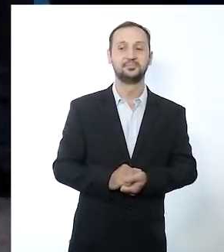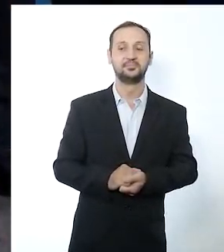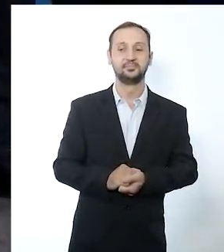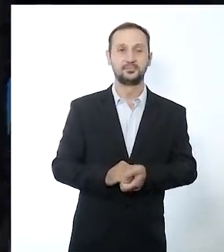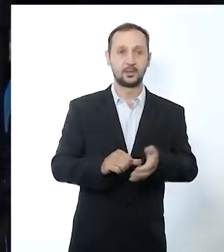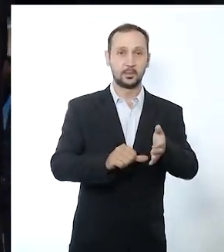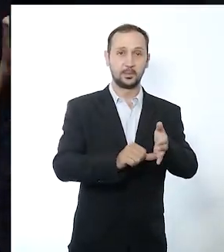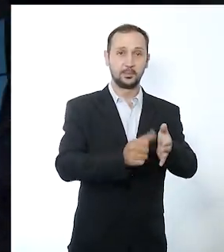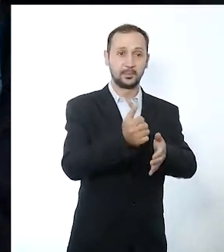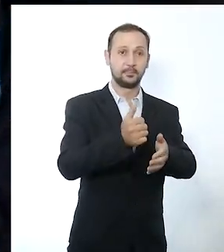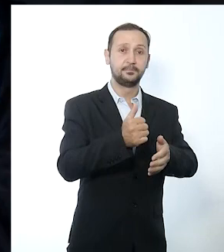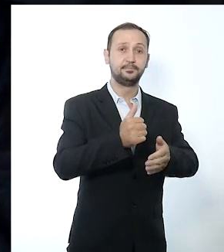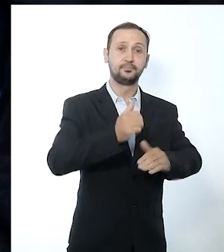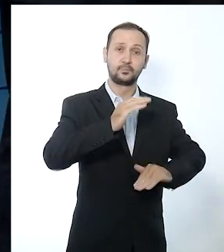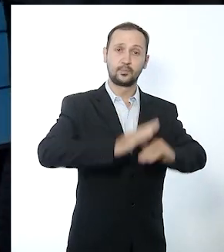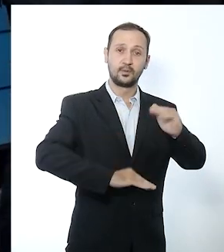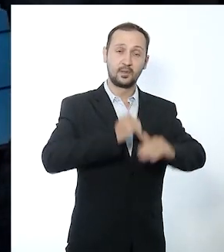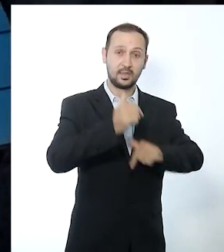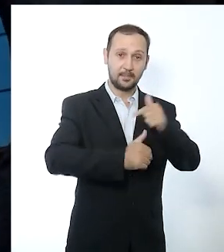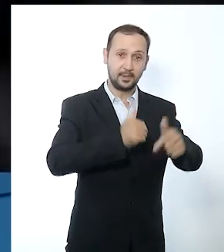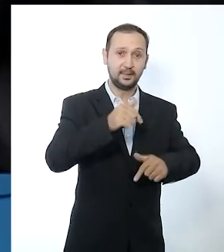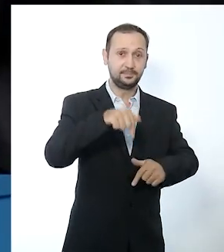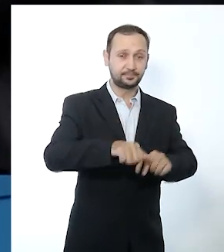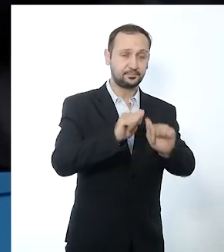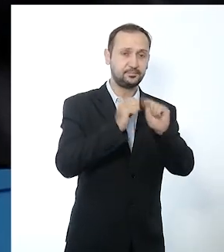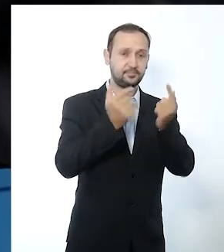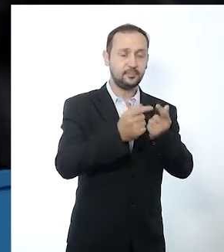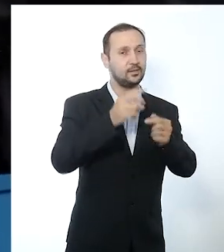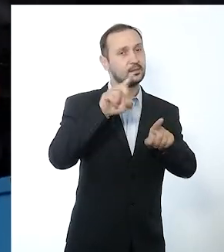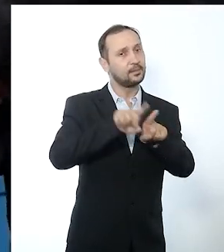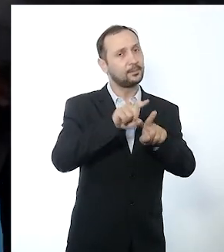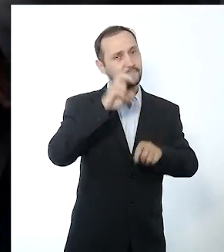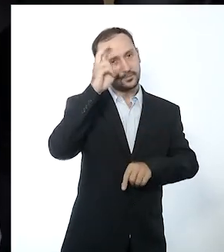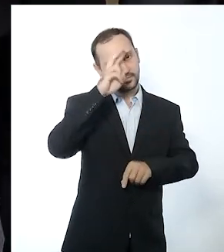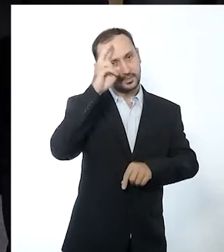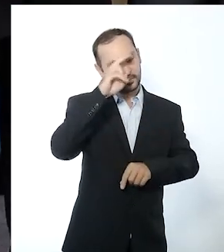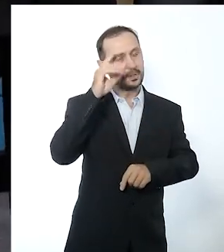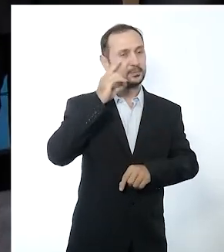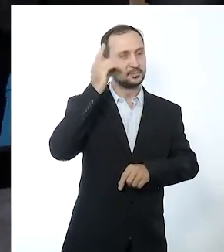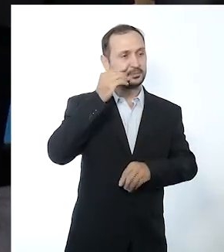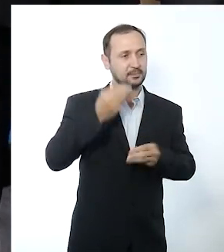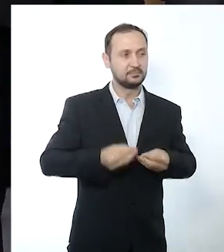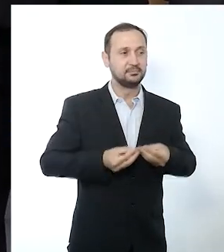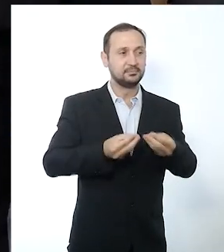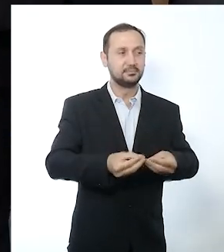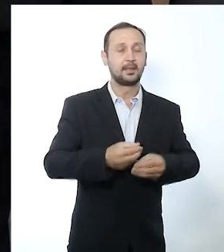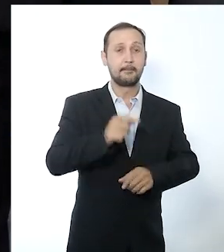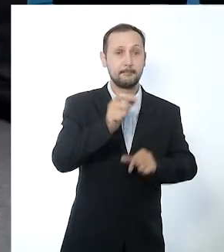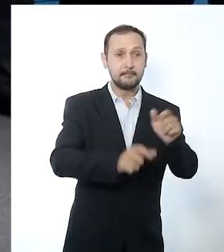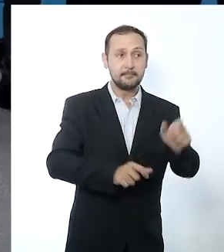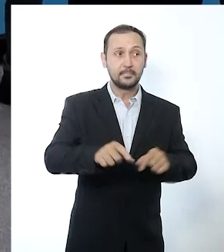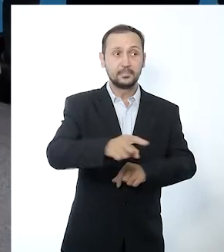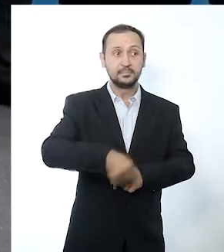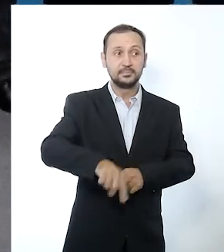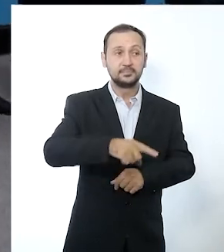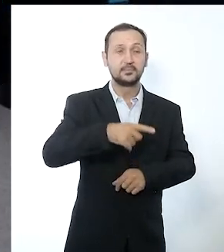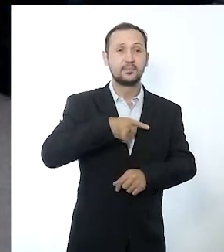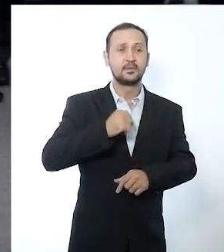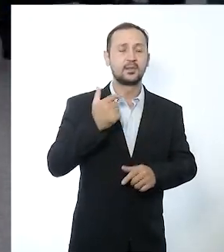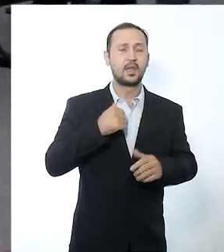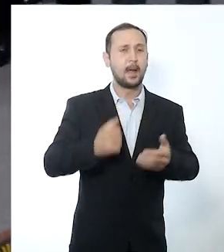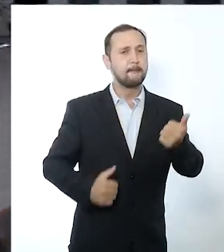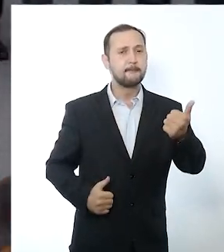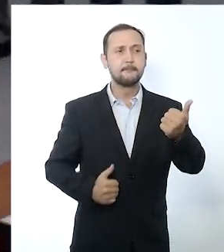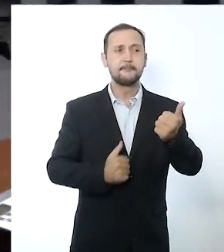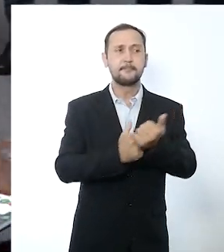Os primeiros servidores da Assembleia Legislativa foram lembrados pelos deputados. Homens e mulheres que deram